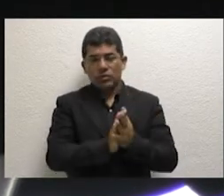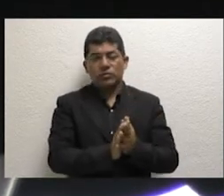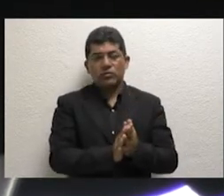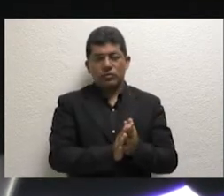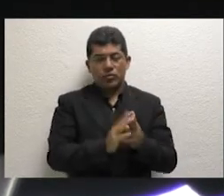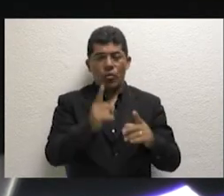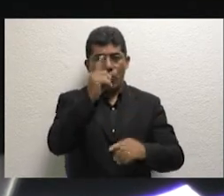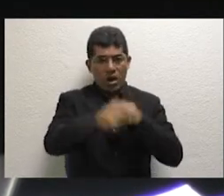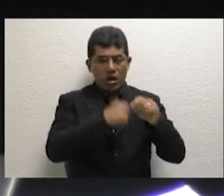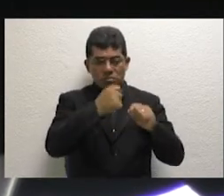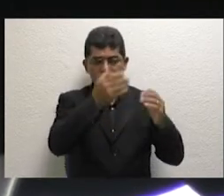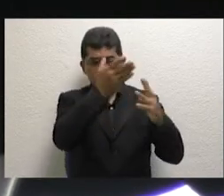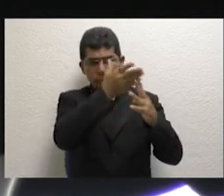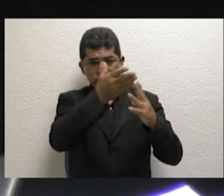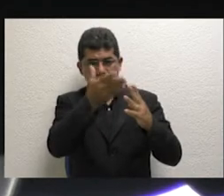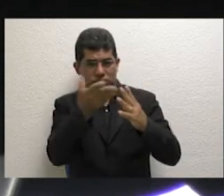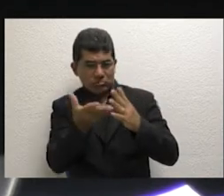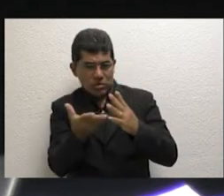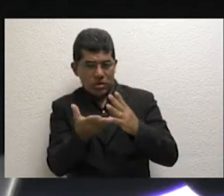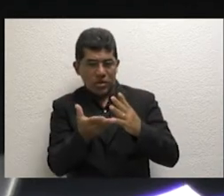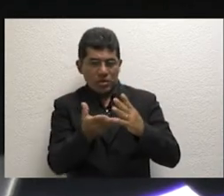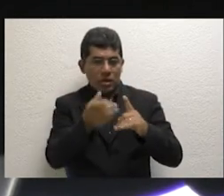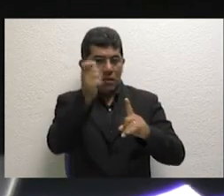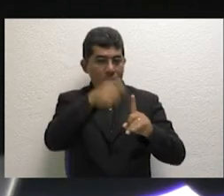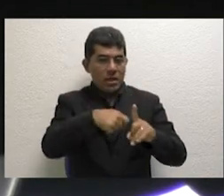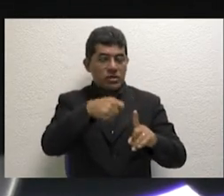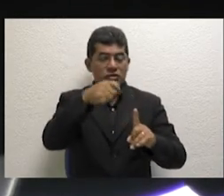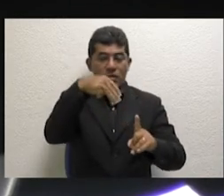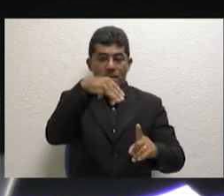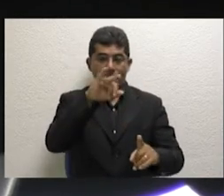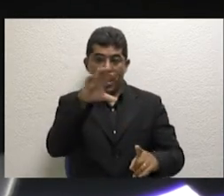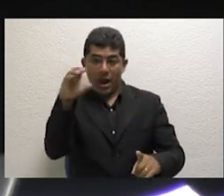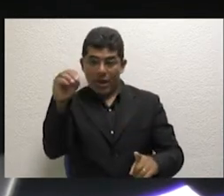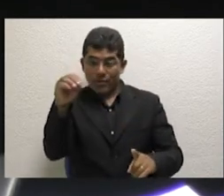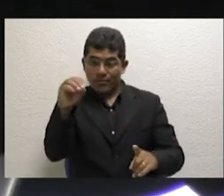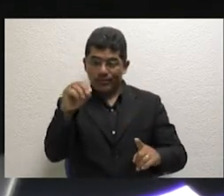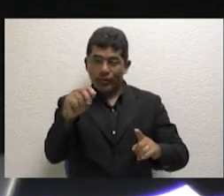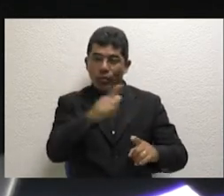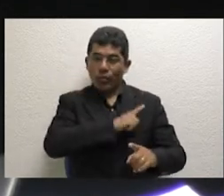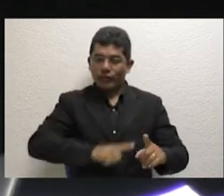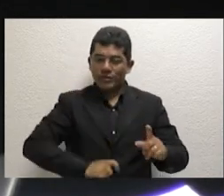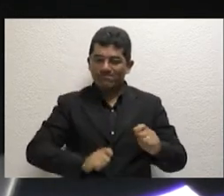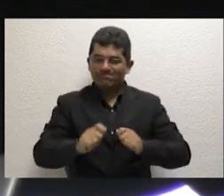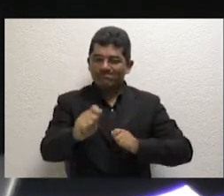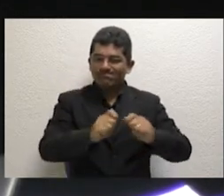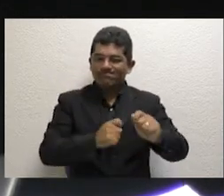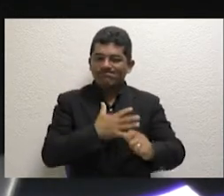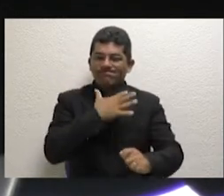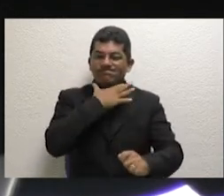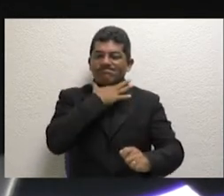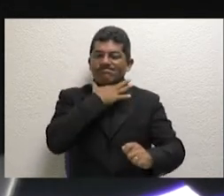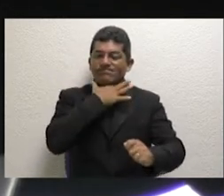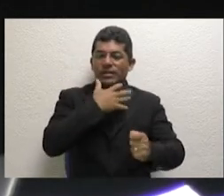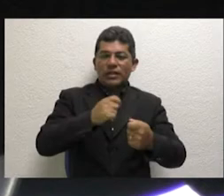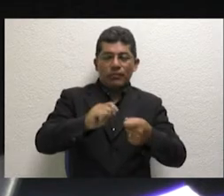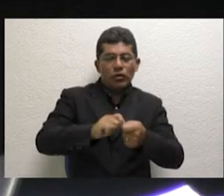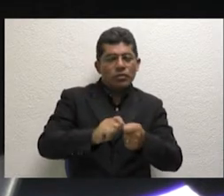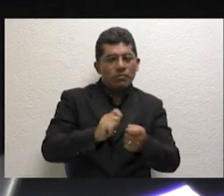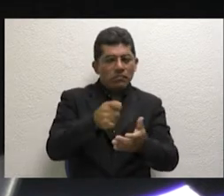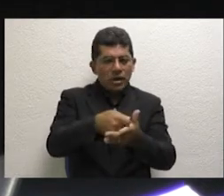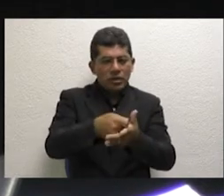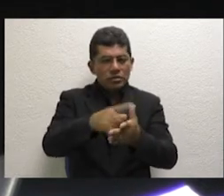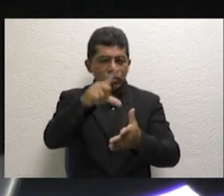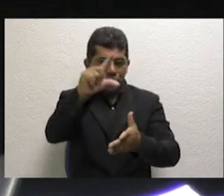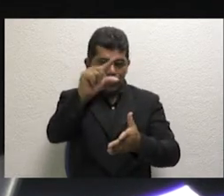do mês de maio o governo possa apertar o cinto e fazer os ajustes necessários